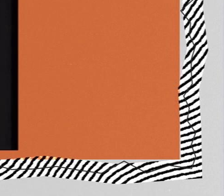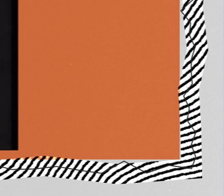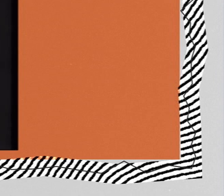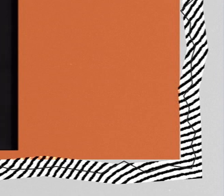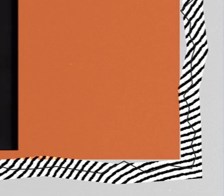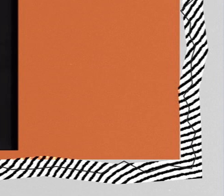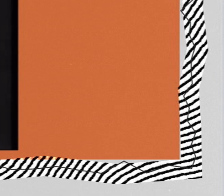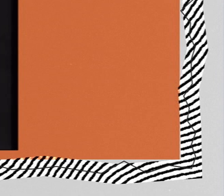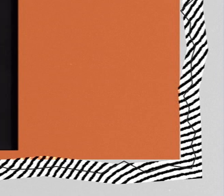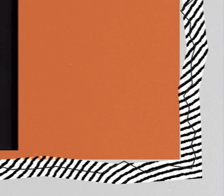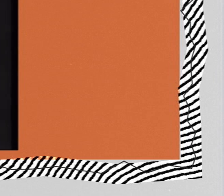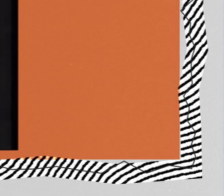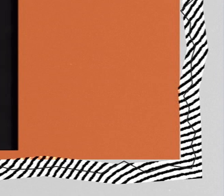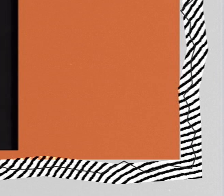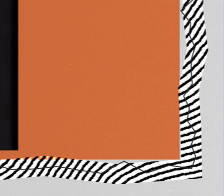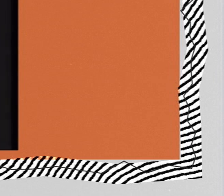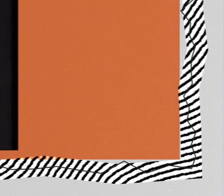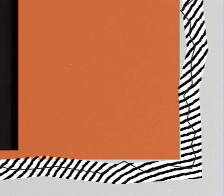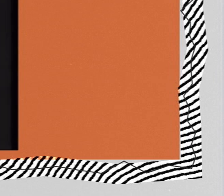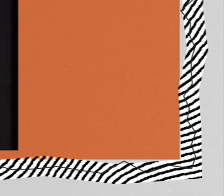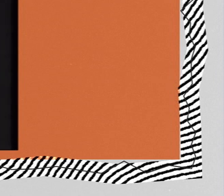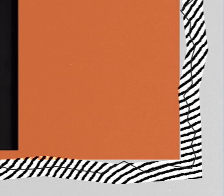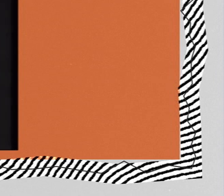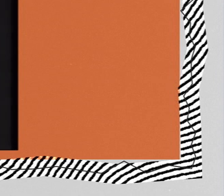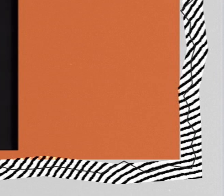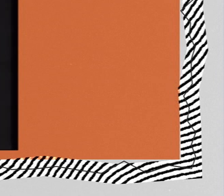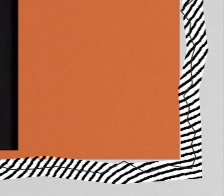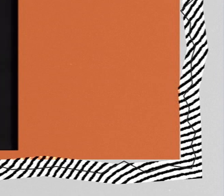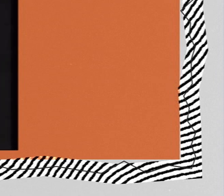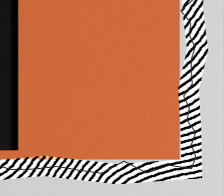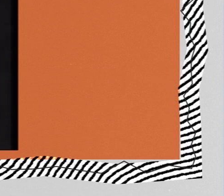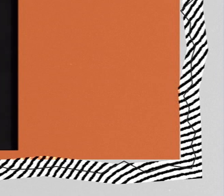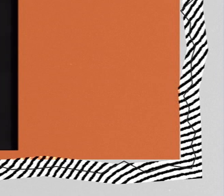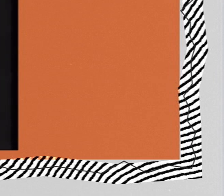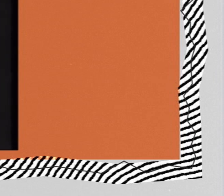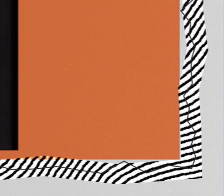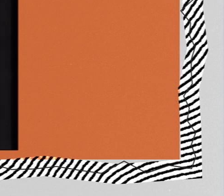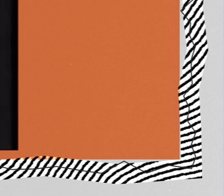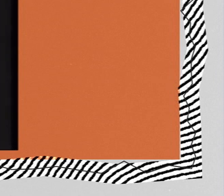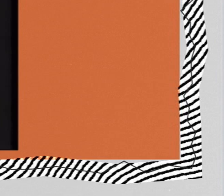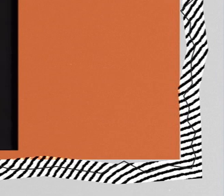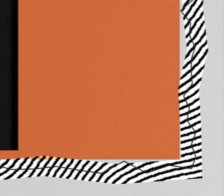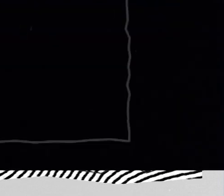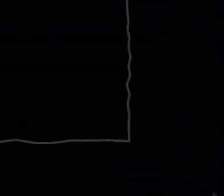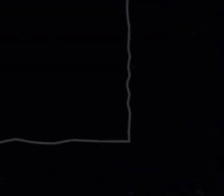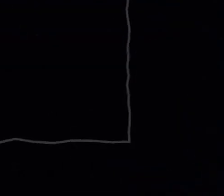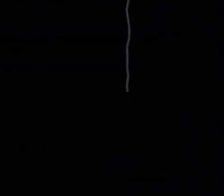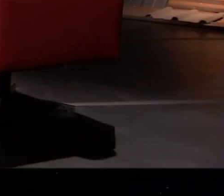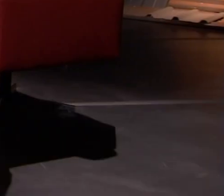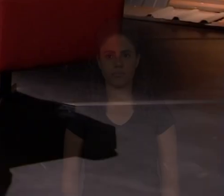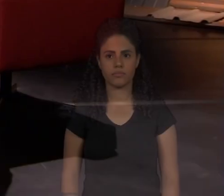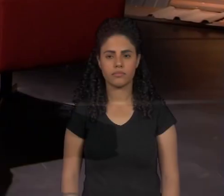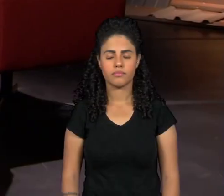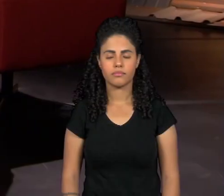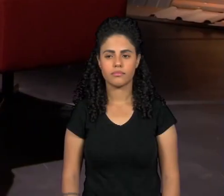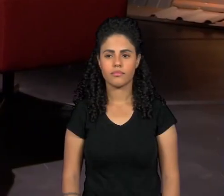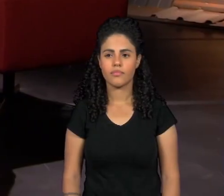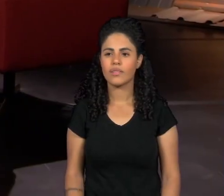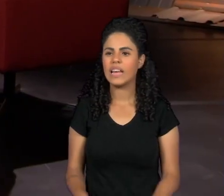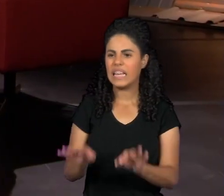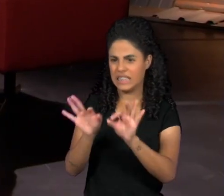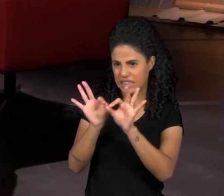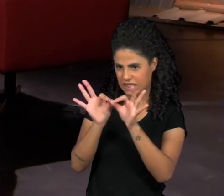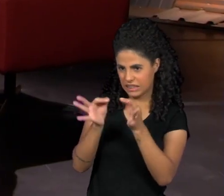mar, um peixe bom eu vou trazer. Nada é muito simples,